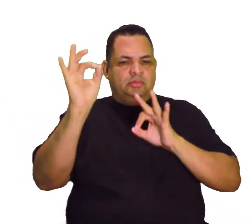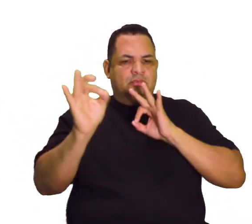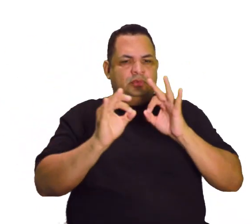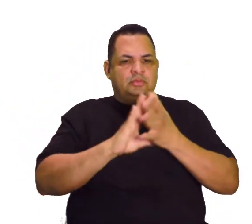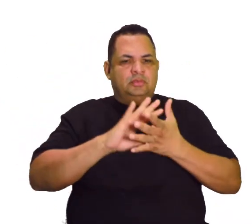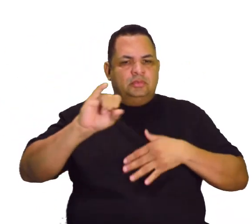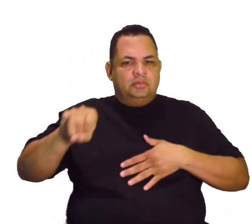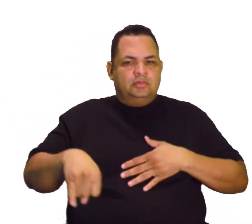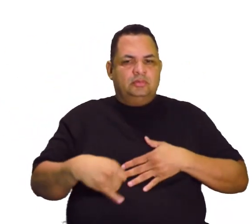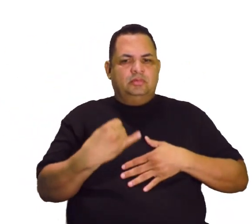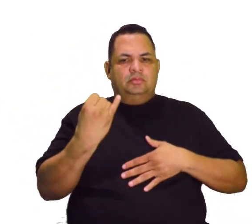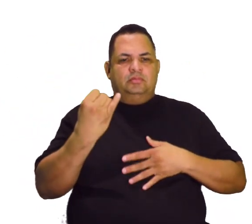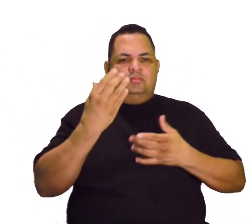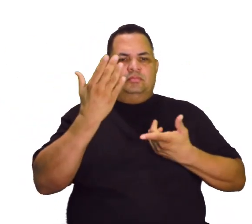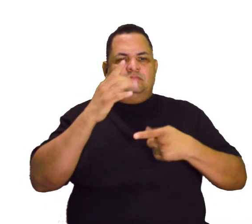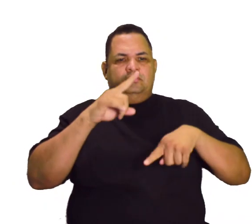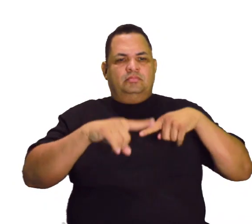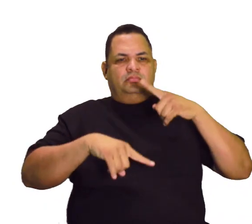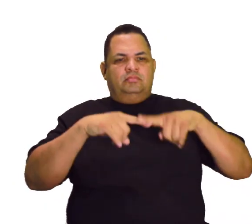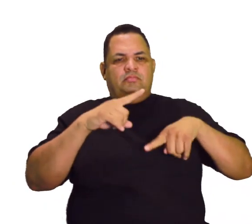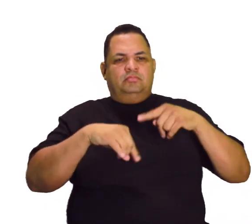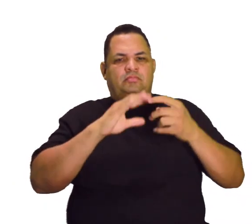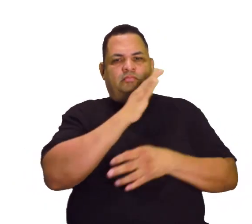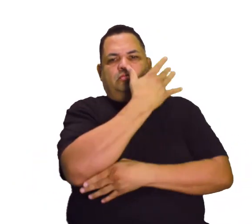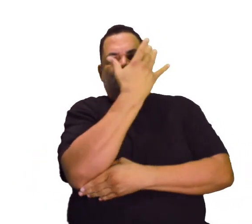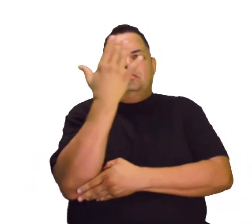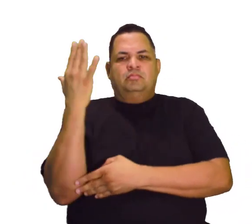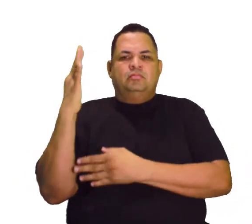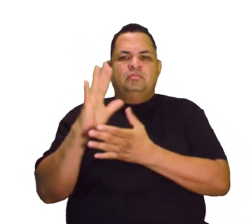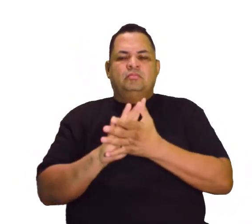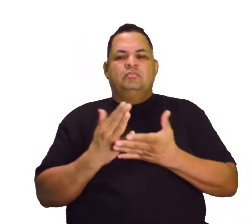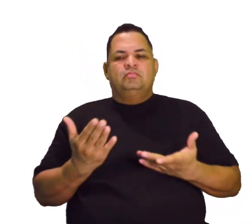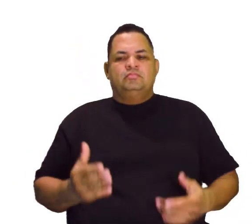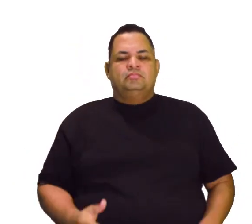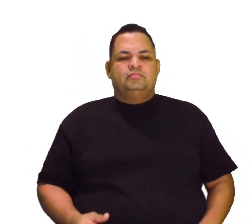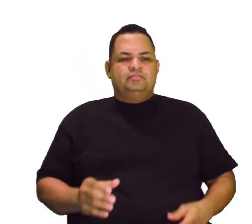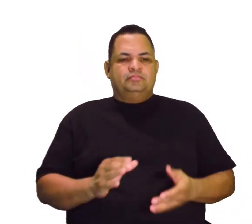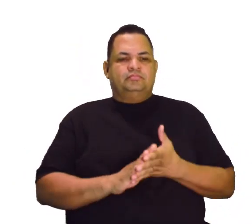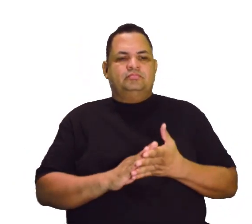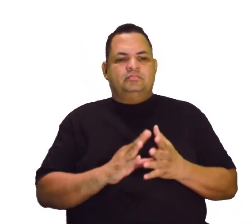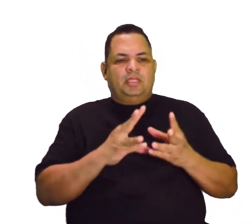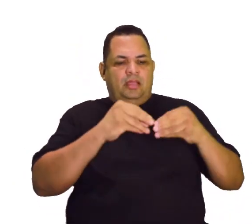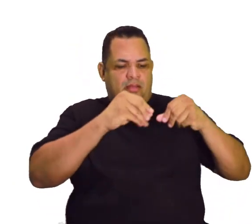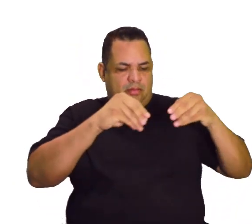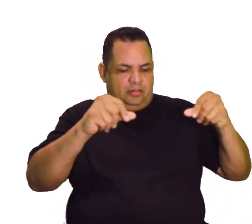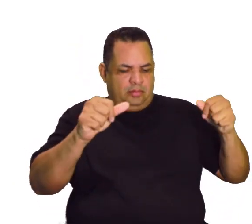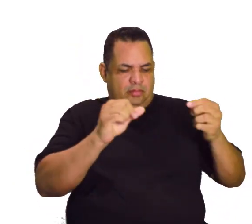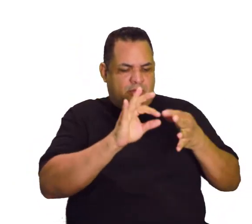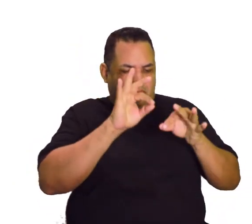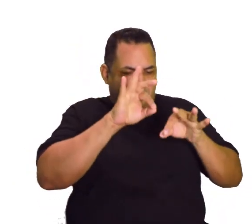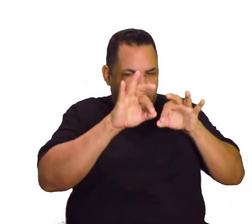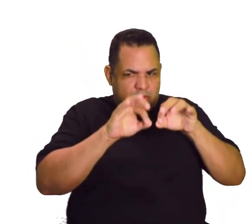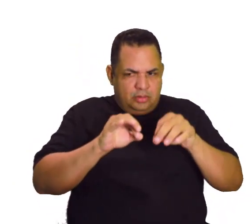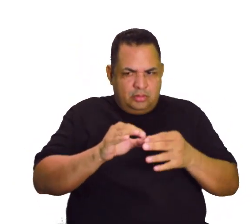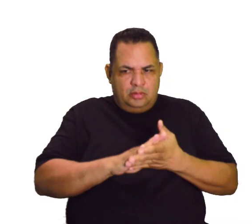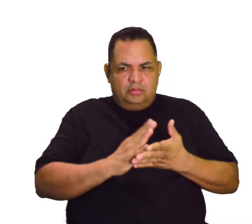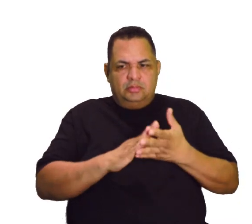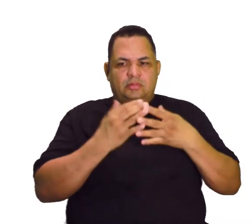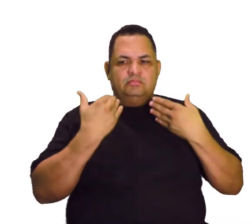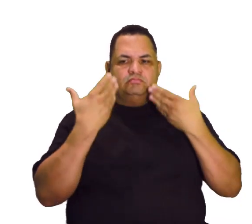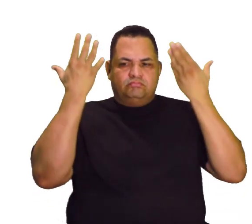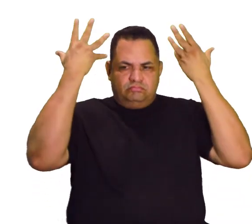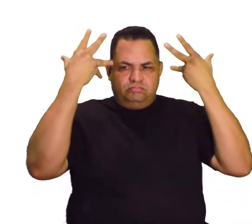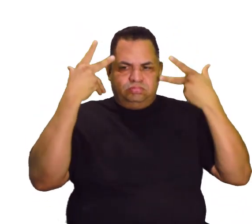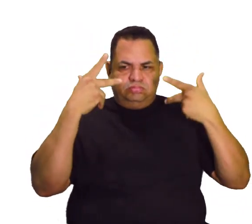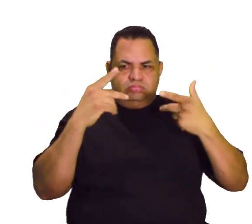de reaproveitar os recursos da natureza, a matéria-prima da natureza, como o barro, a semente, a